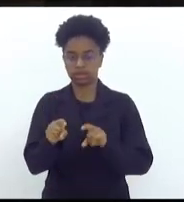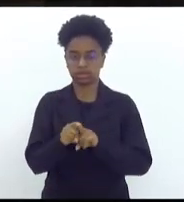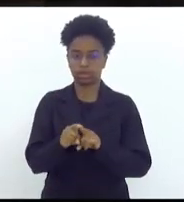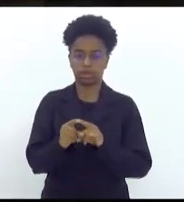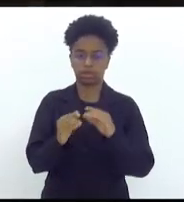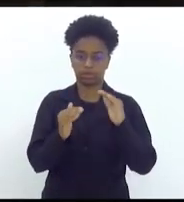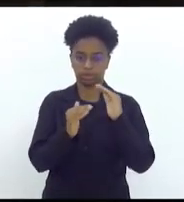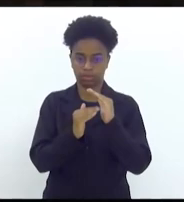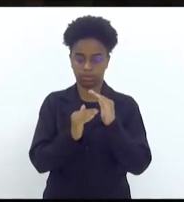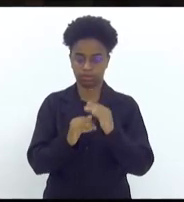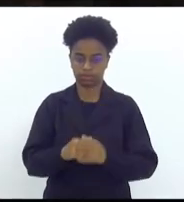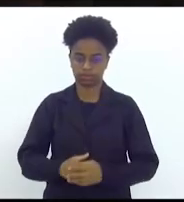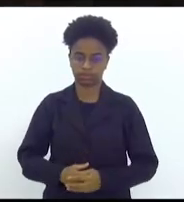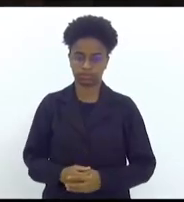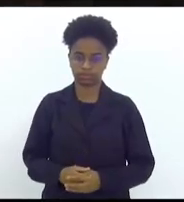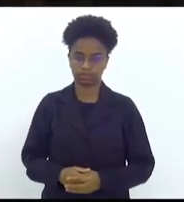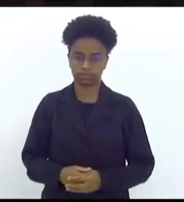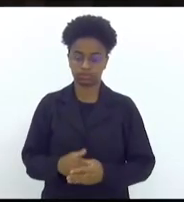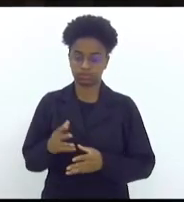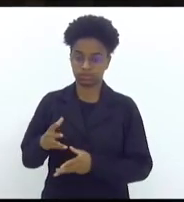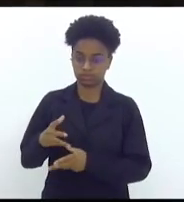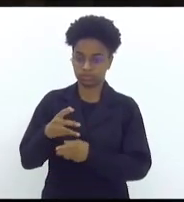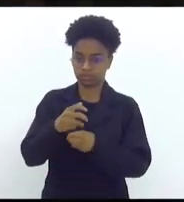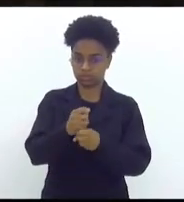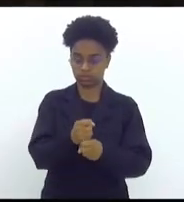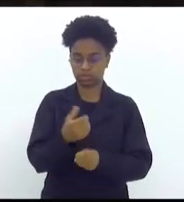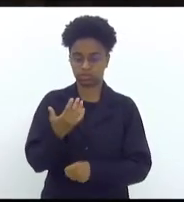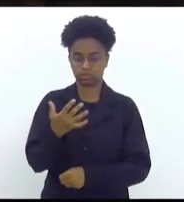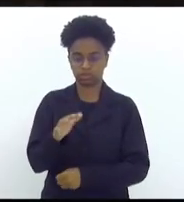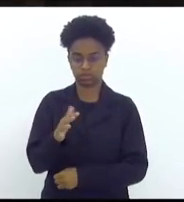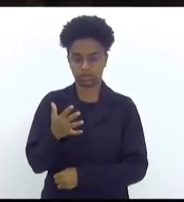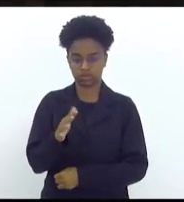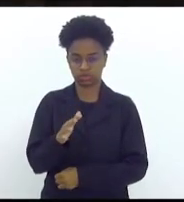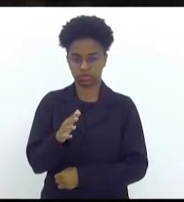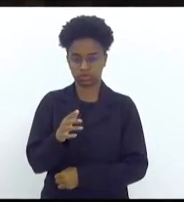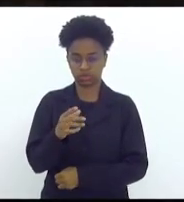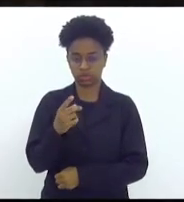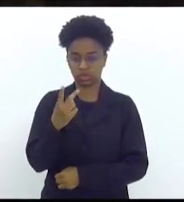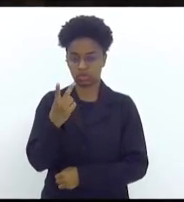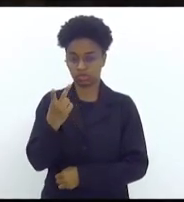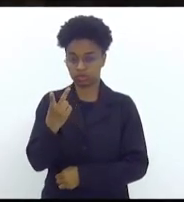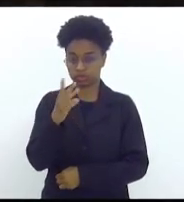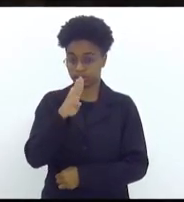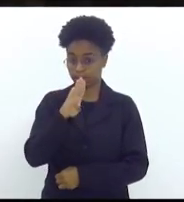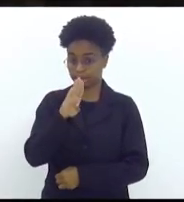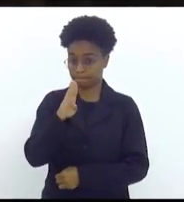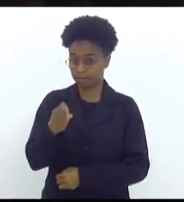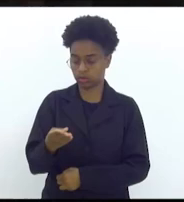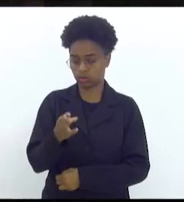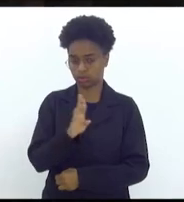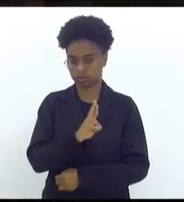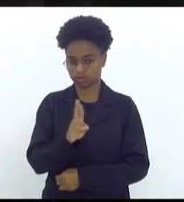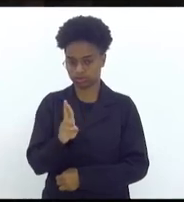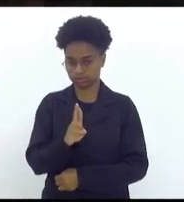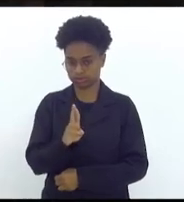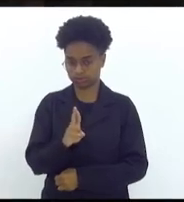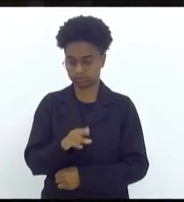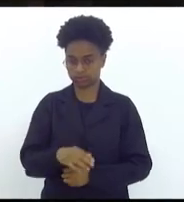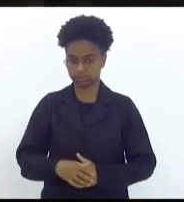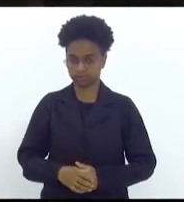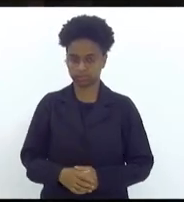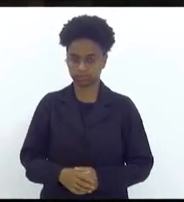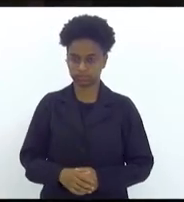Brasil num total aproximado de 2 Bilhões de reais